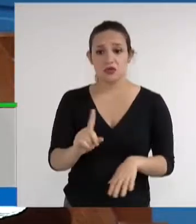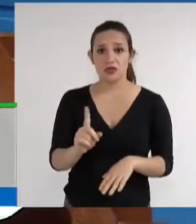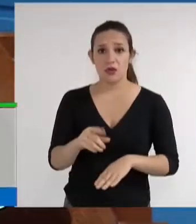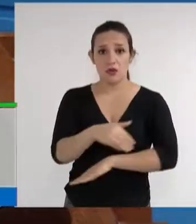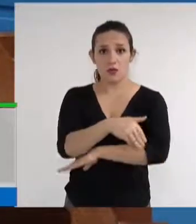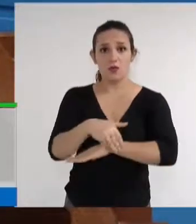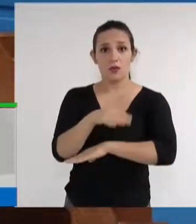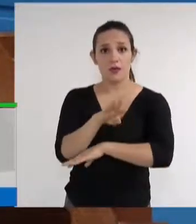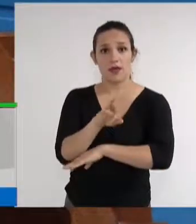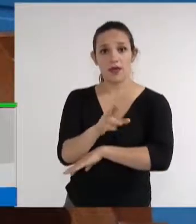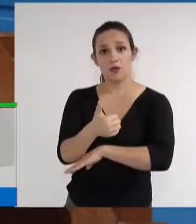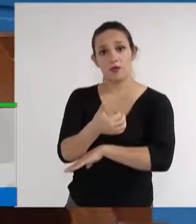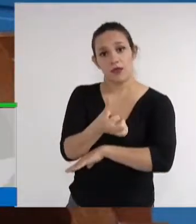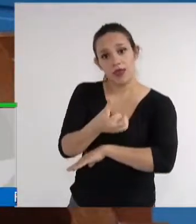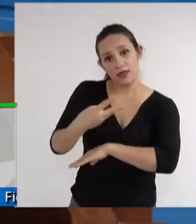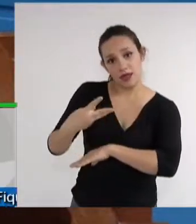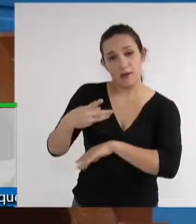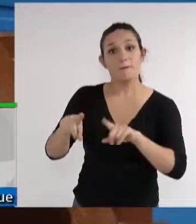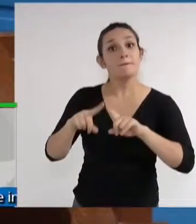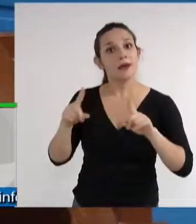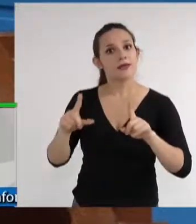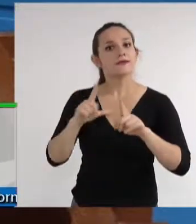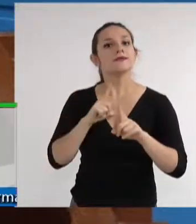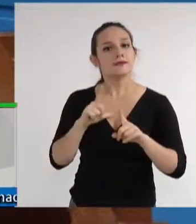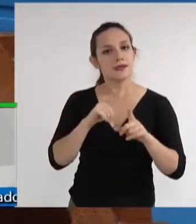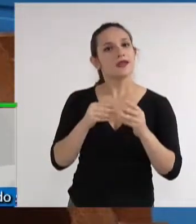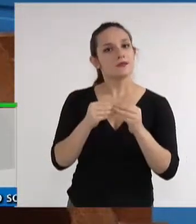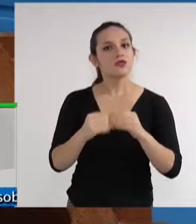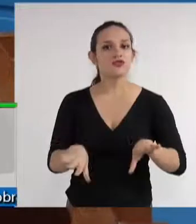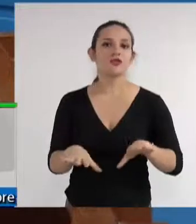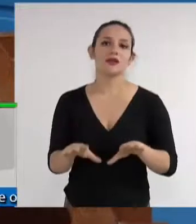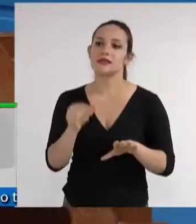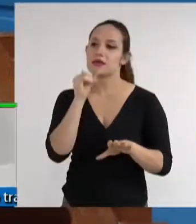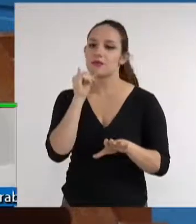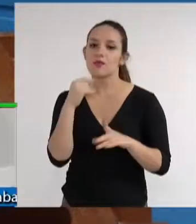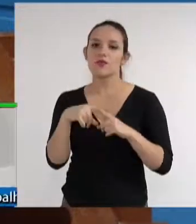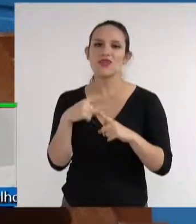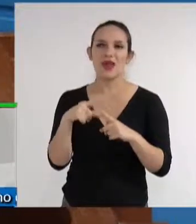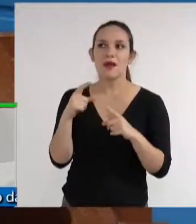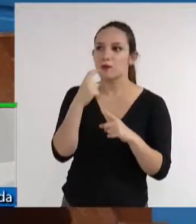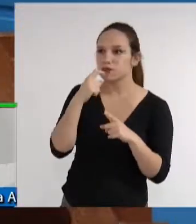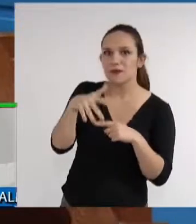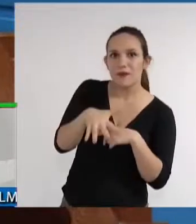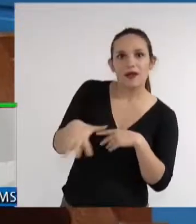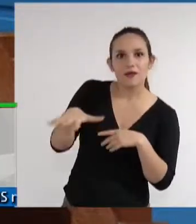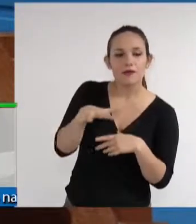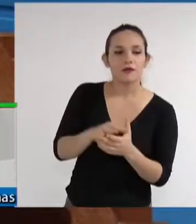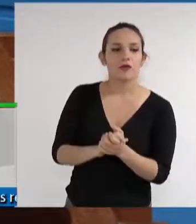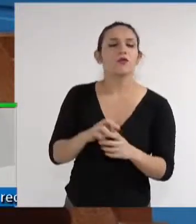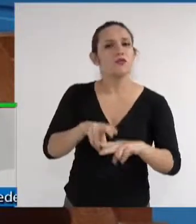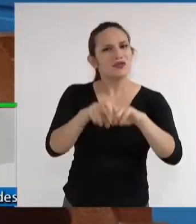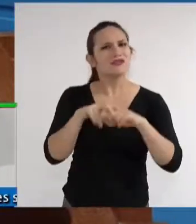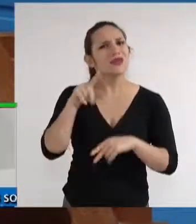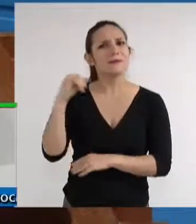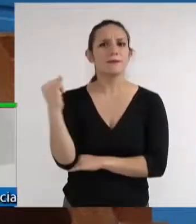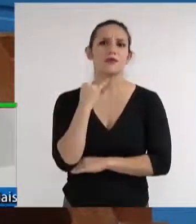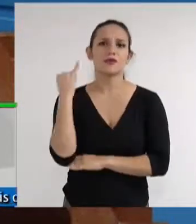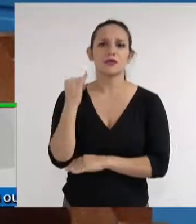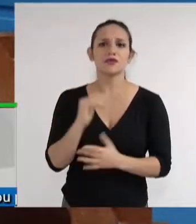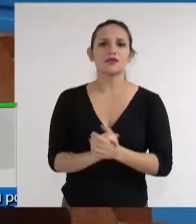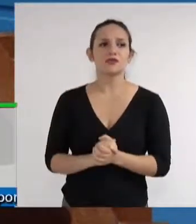forma direta, mas que recebe o impacto de forma indireta. E, nesse sentido, foi importante,